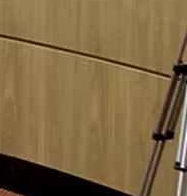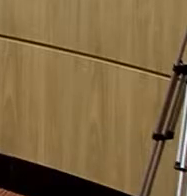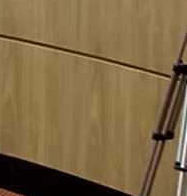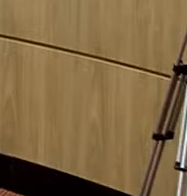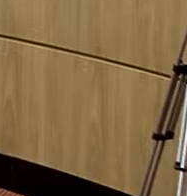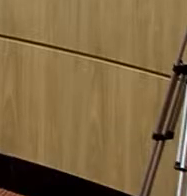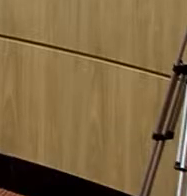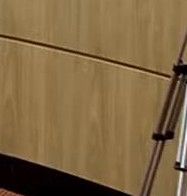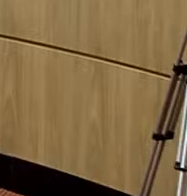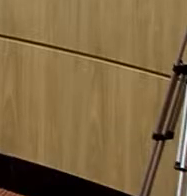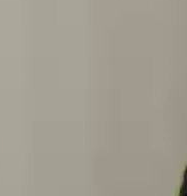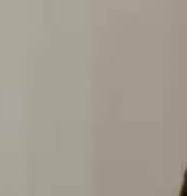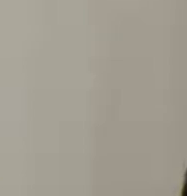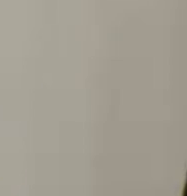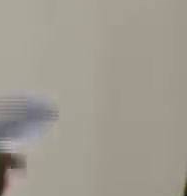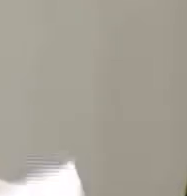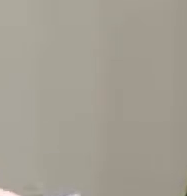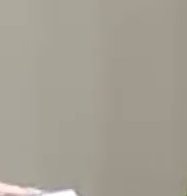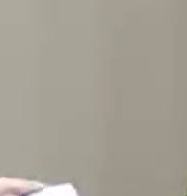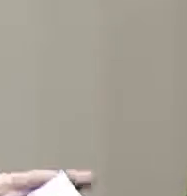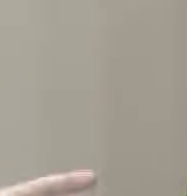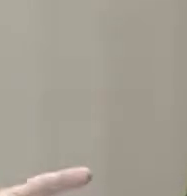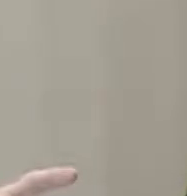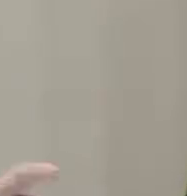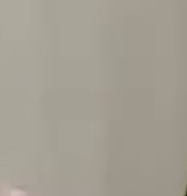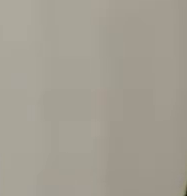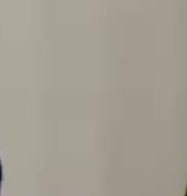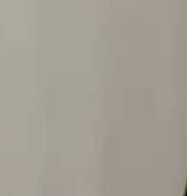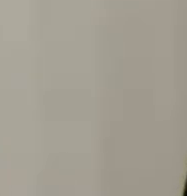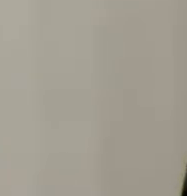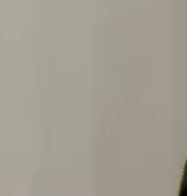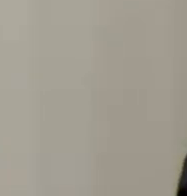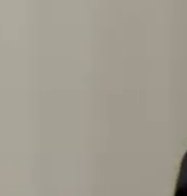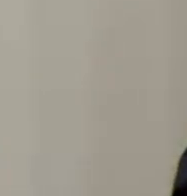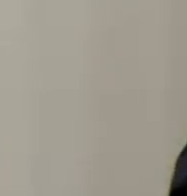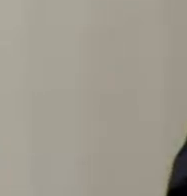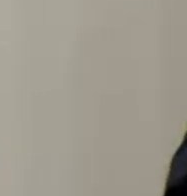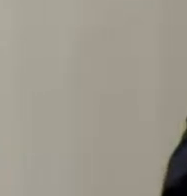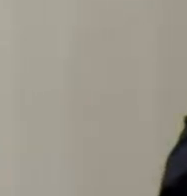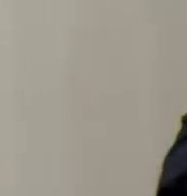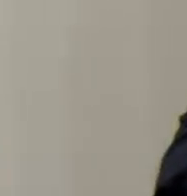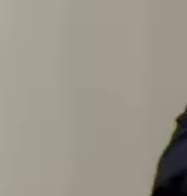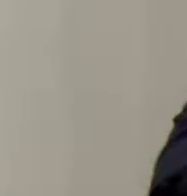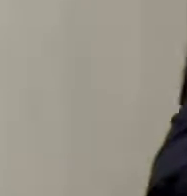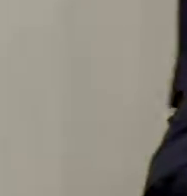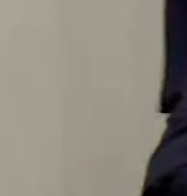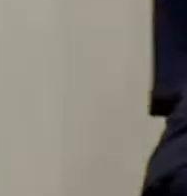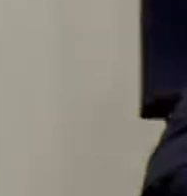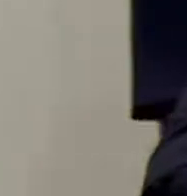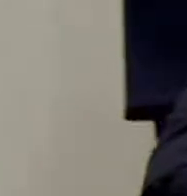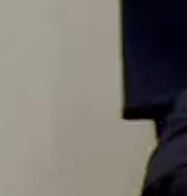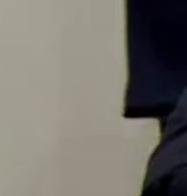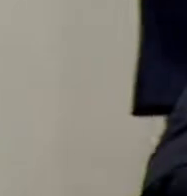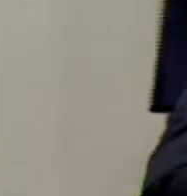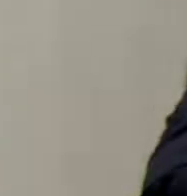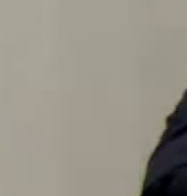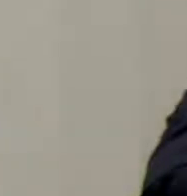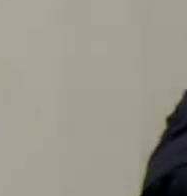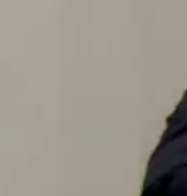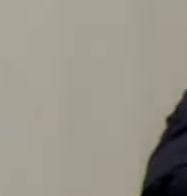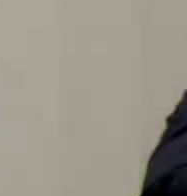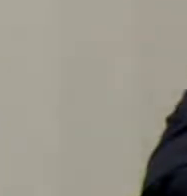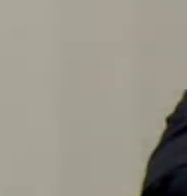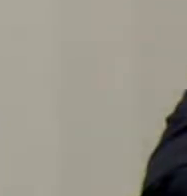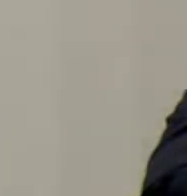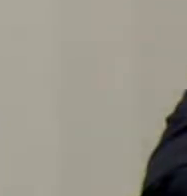Reaberta a sessão, passamos a ordem do dia, pedidos de informação, pedido de informação 40,